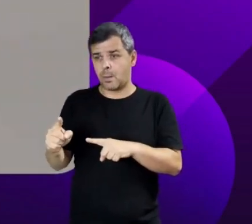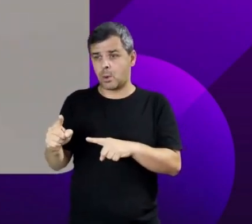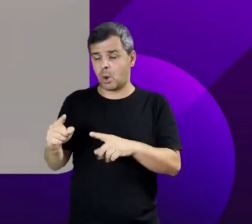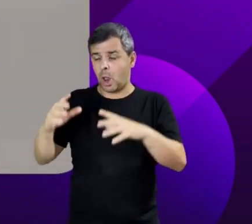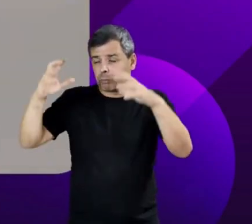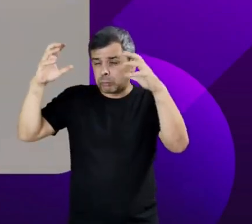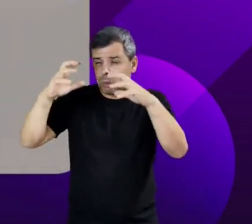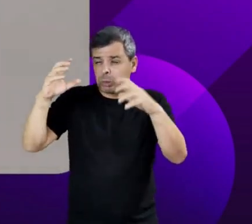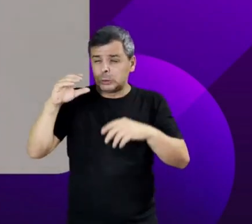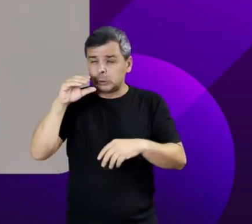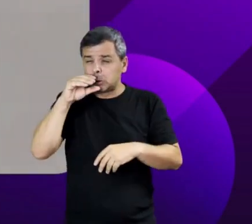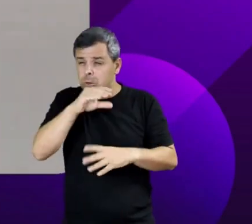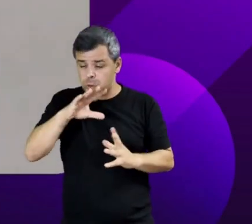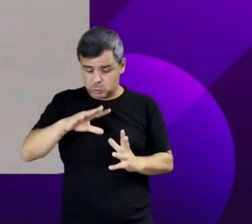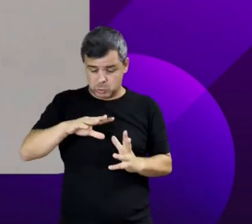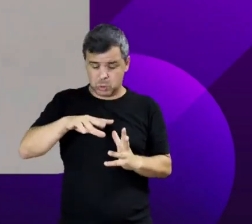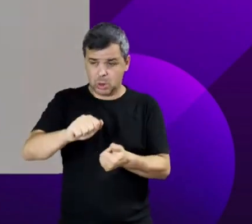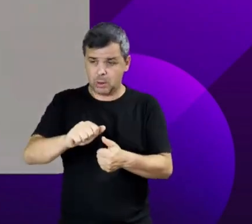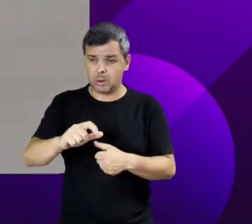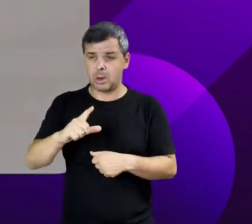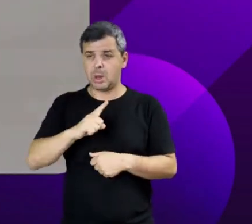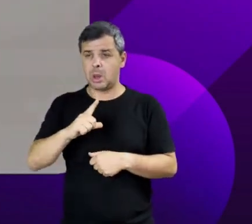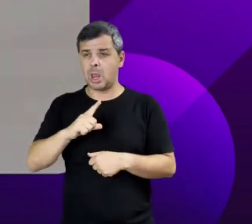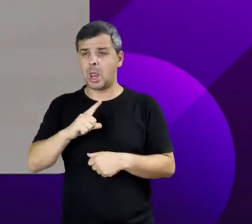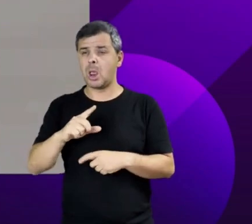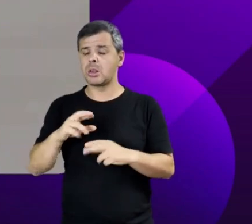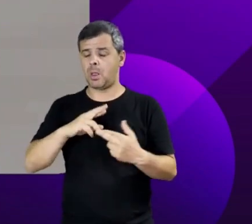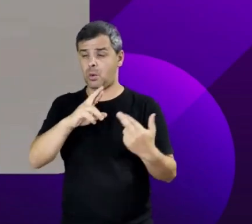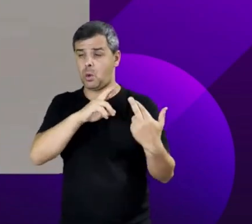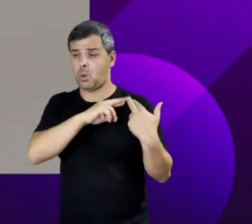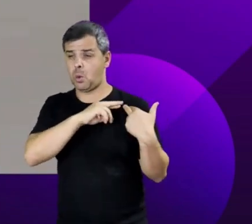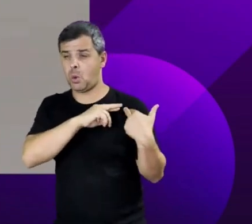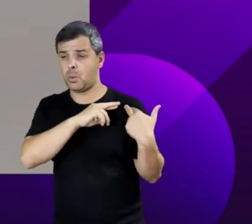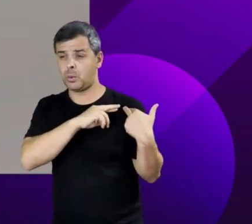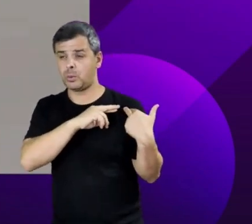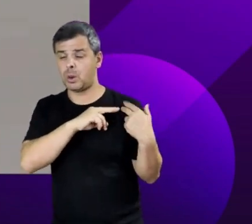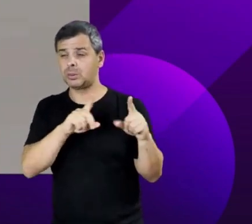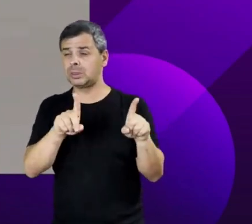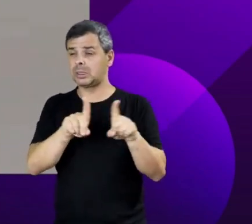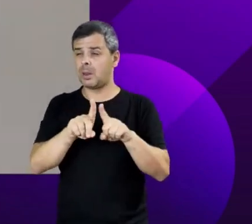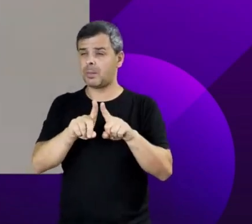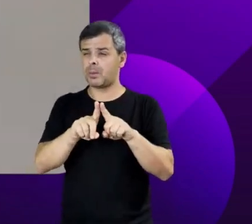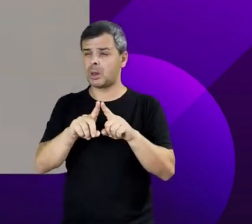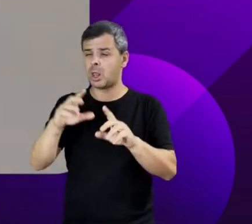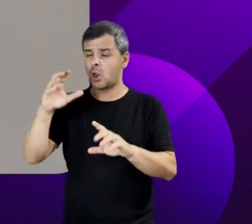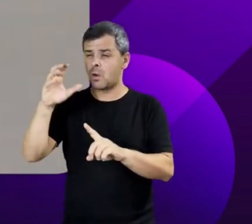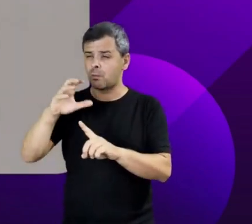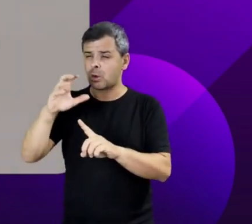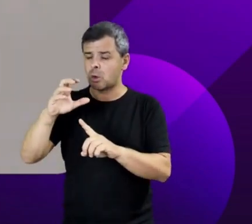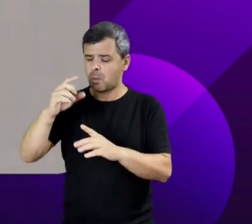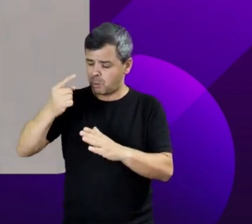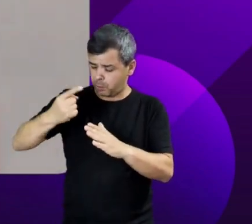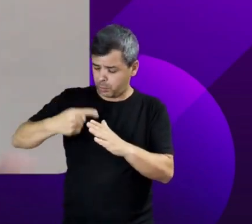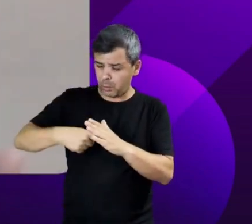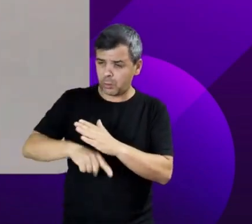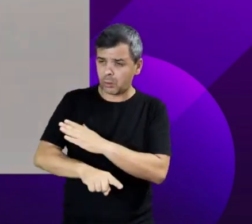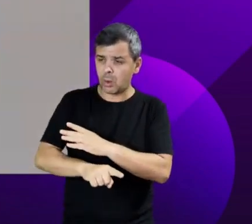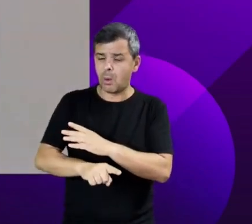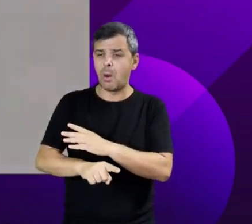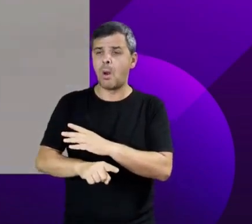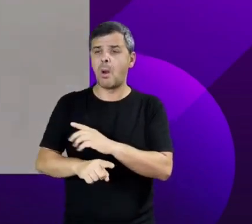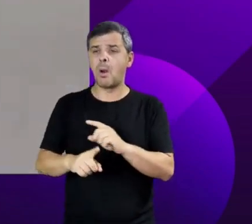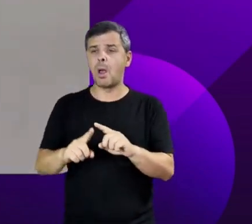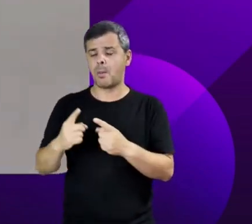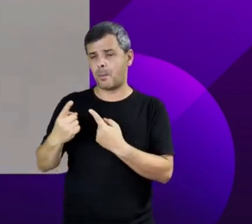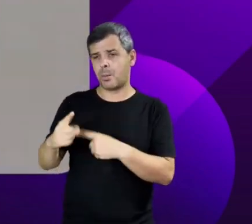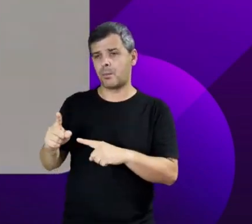aquecimento global e que tem sido responsável, então, por esses impactos profundos que provoca